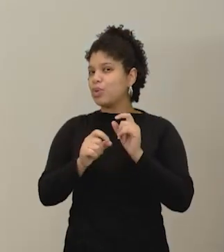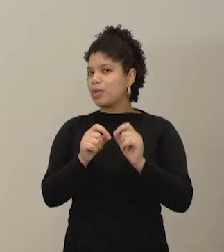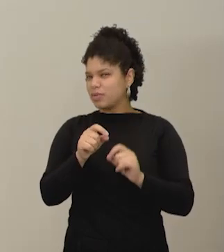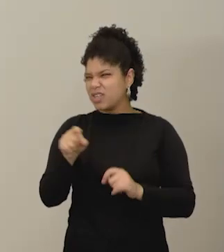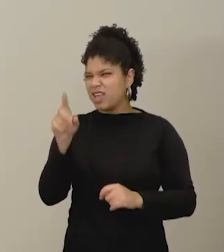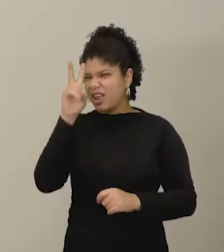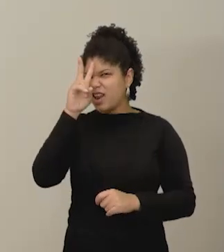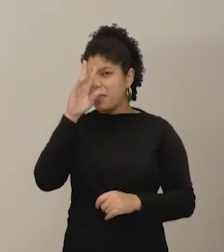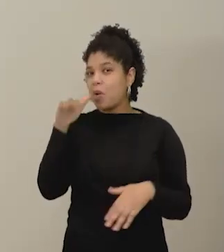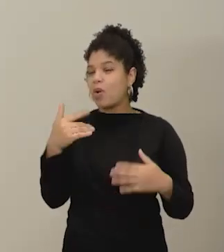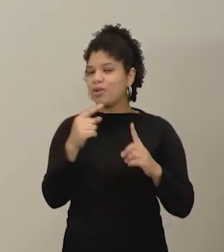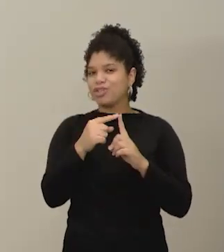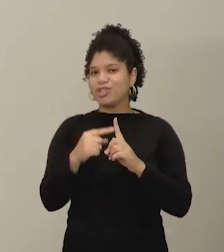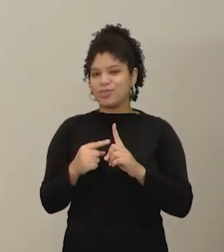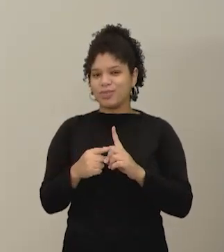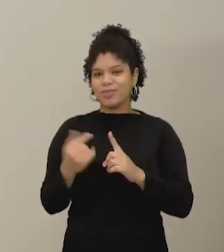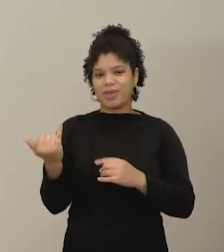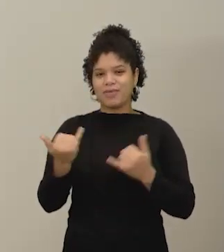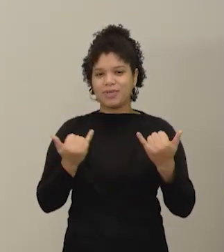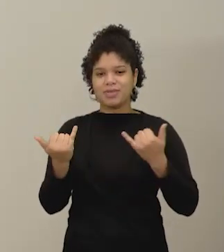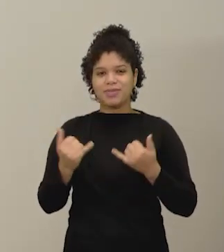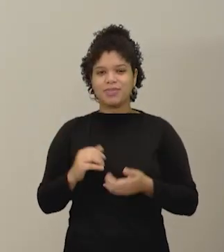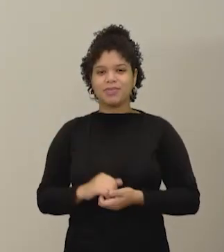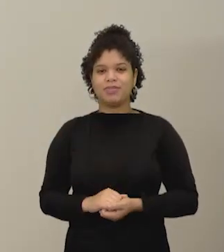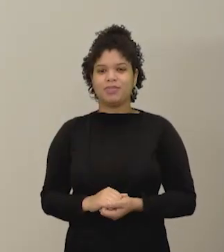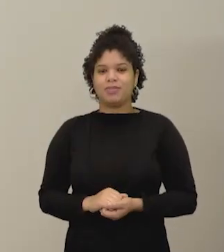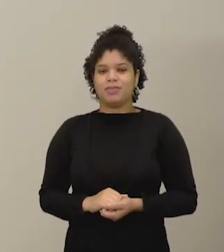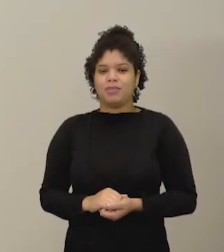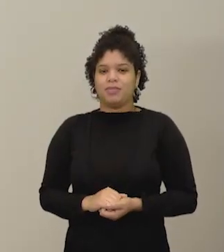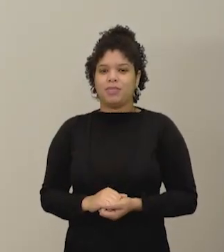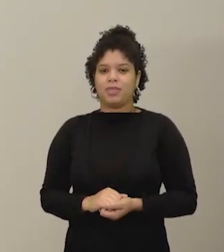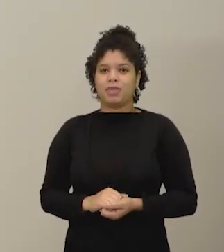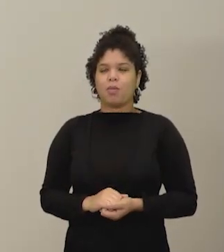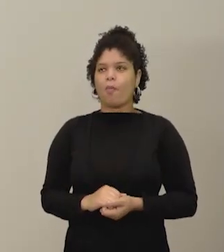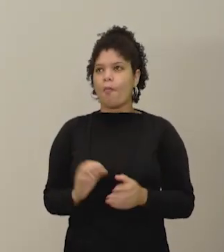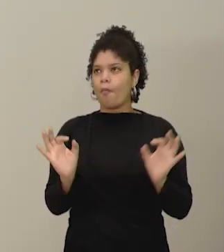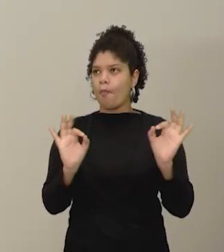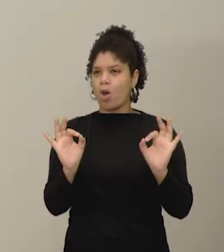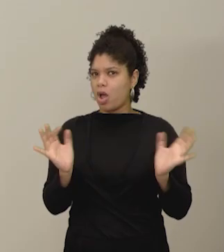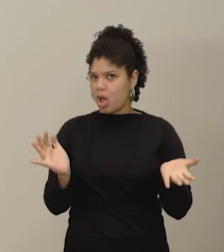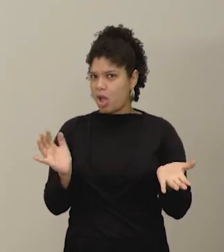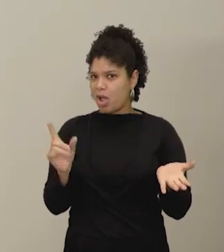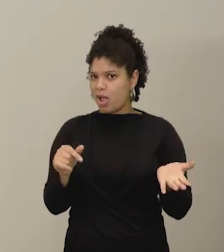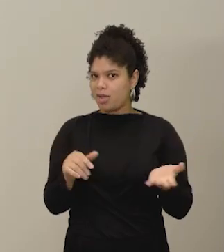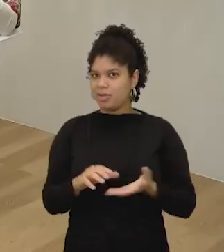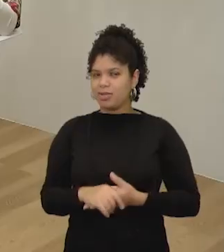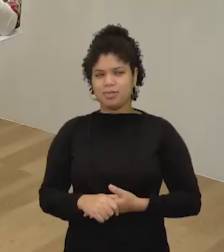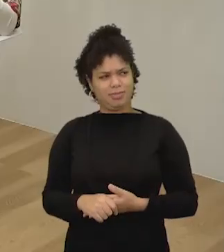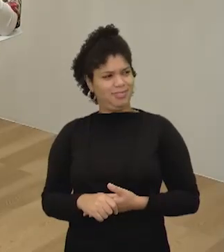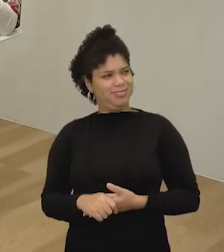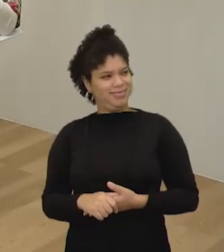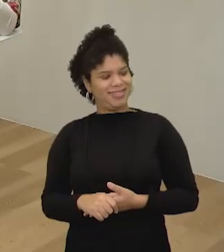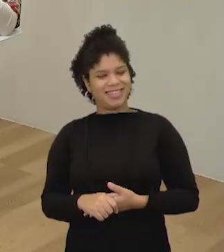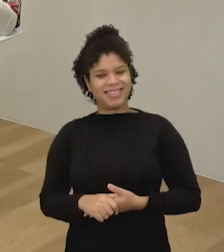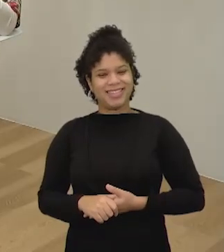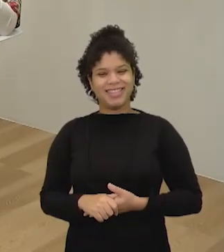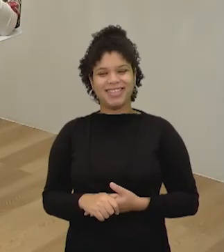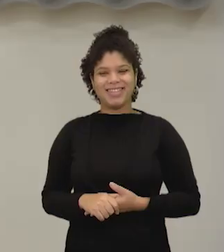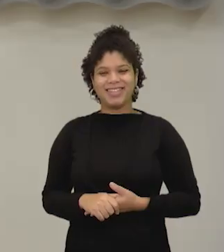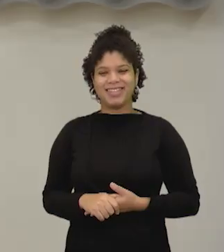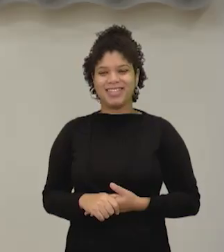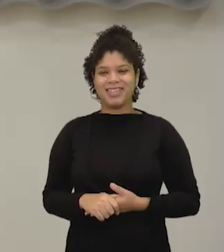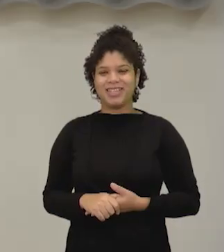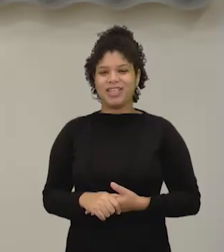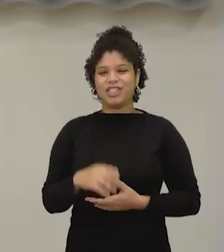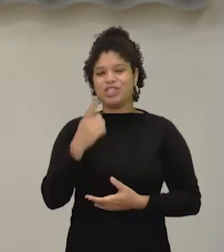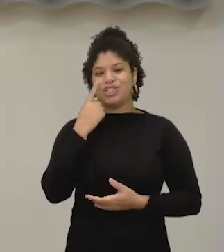você estudou ano passado? Ai, professor, não estudei nenhuma. Ai, meu Deus. Eita!